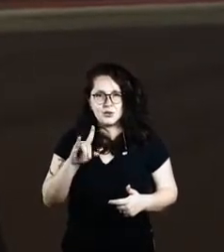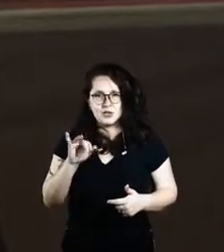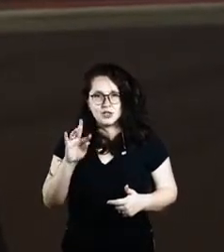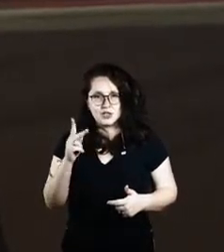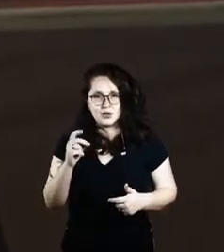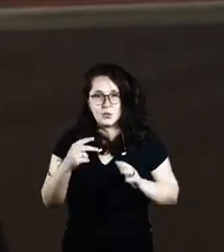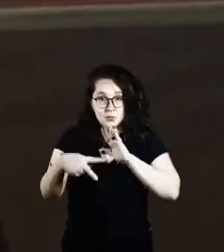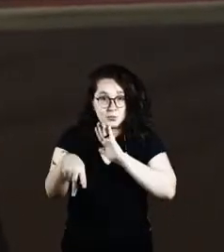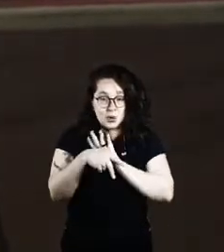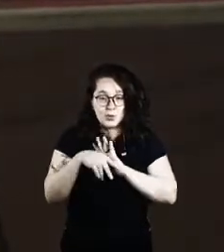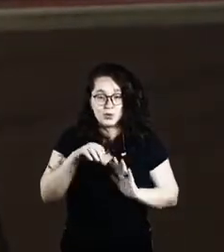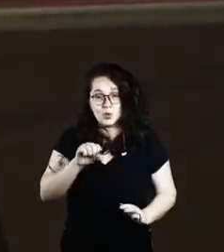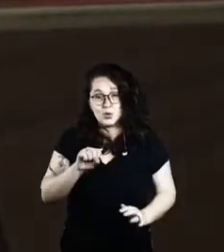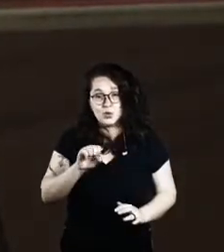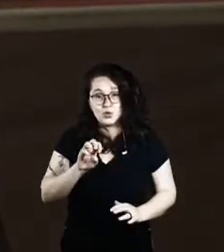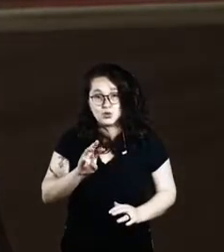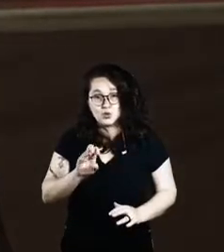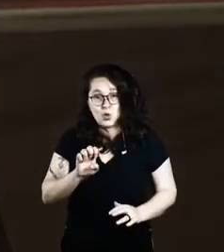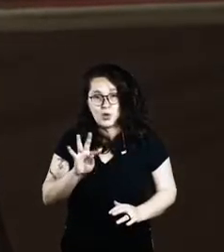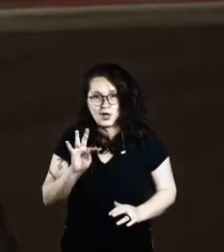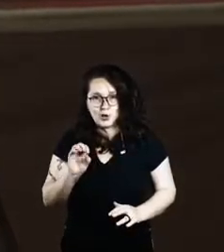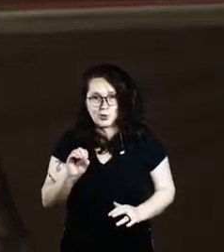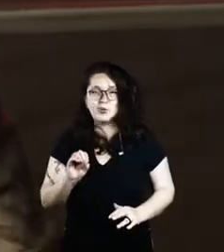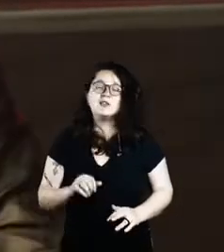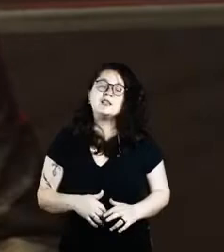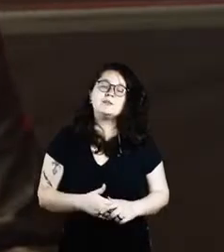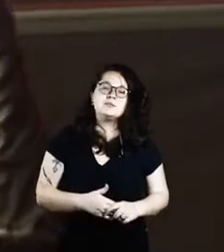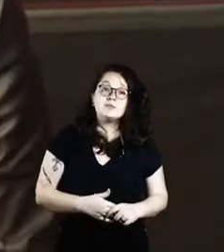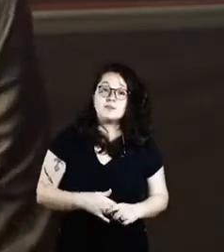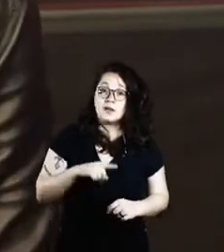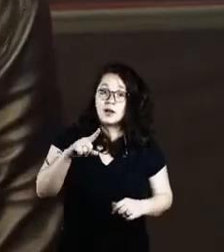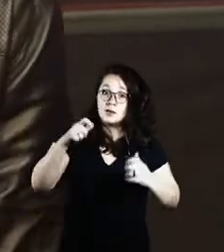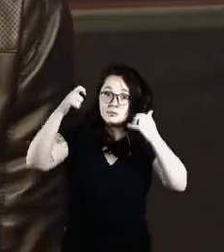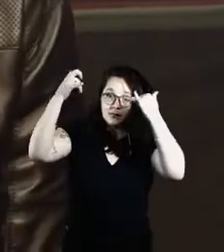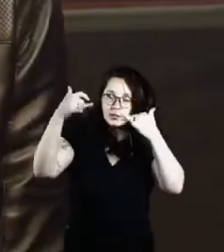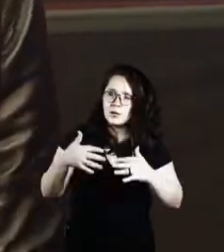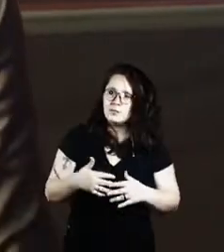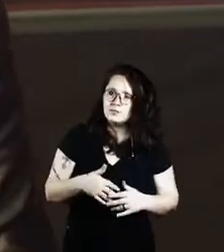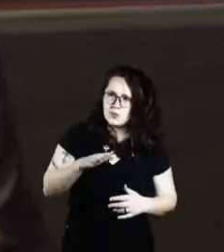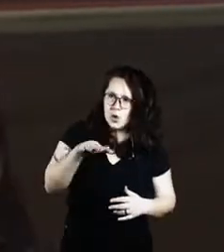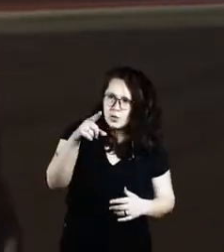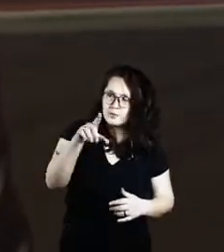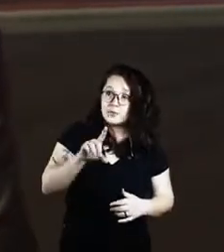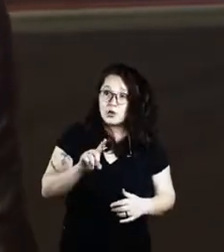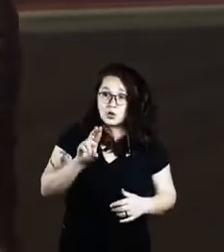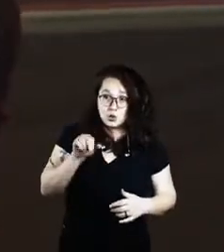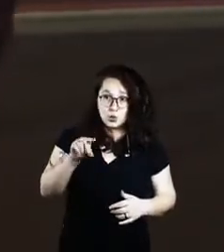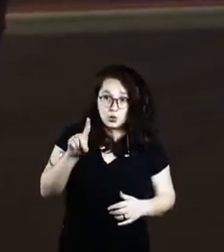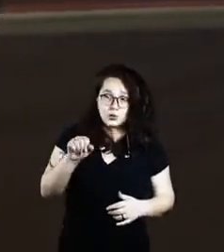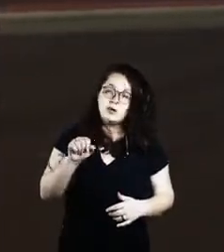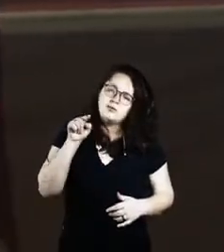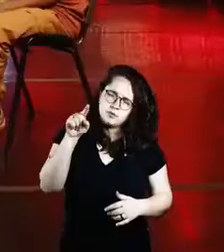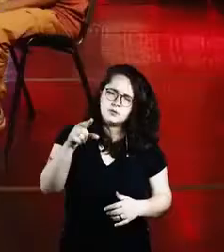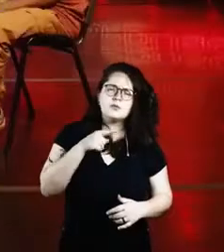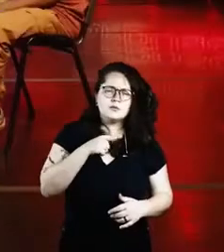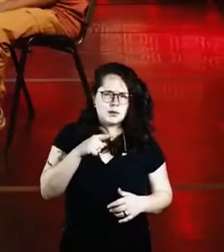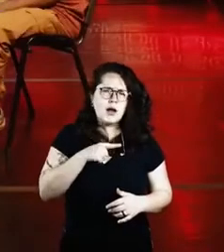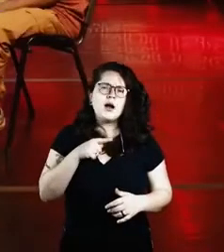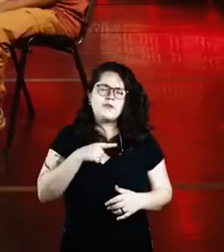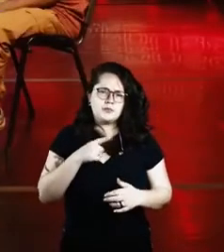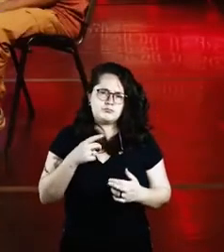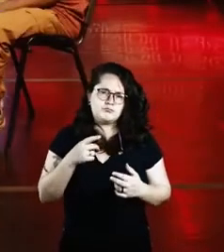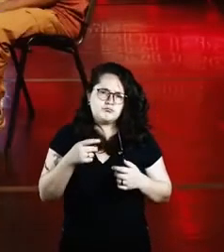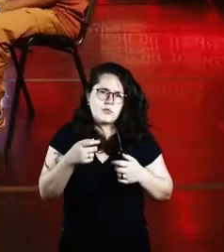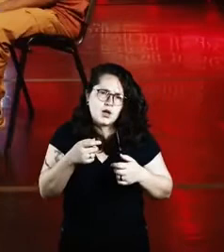contou várias histórias. Ô Duda, você que esteve à frente do Clube do Rap, mas com a iniciativa dos